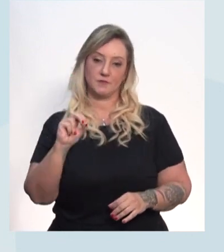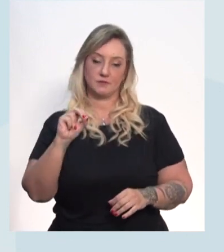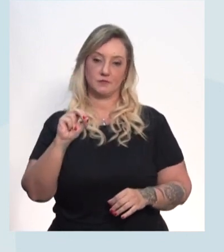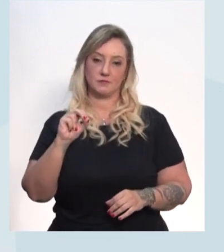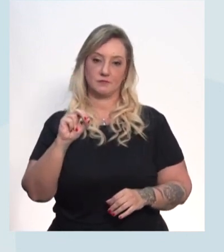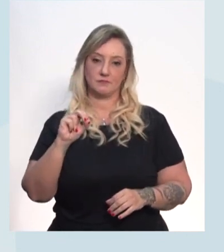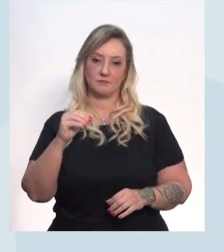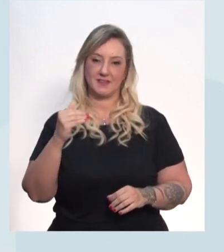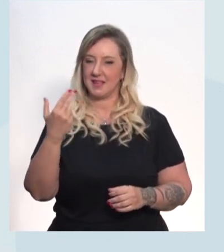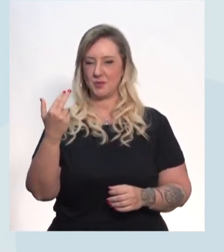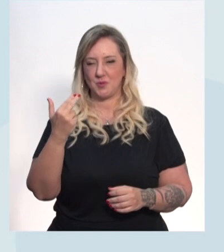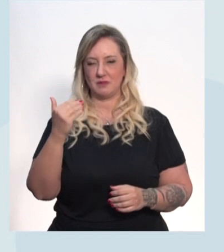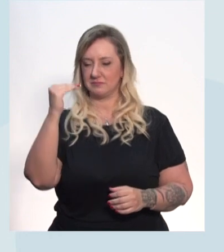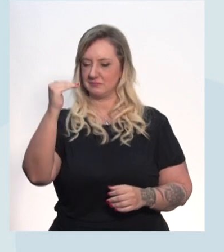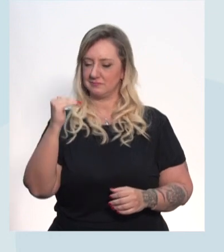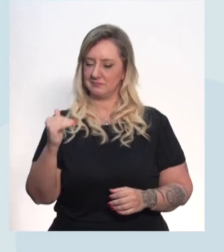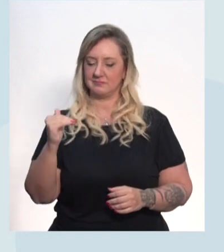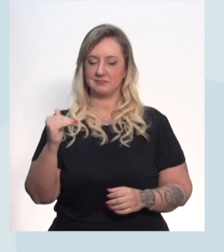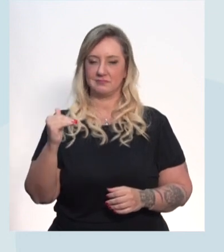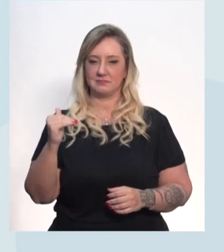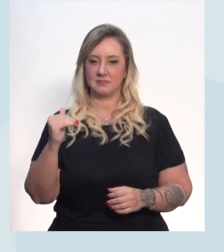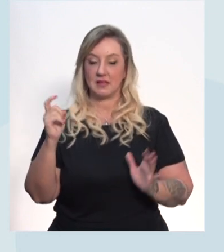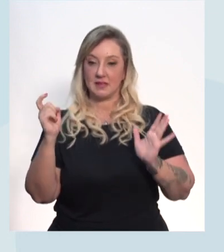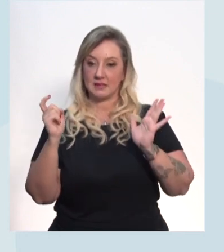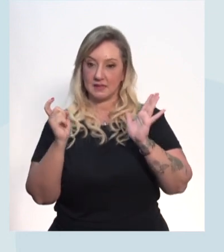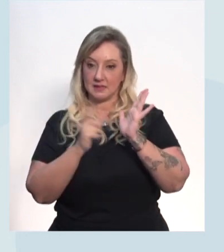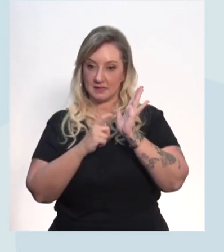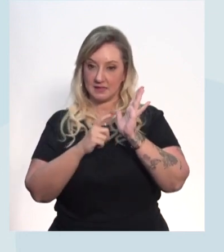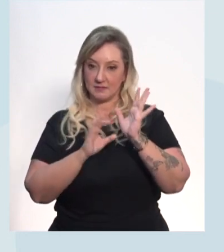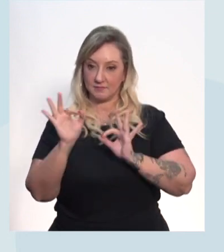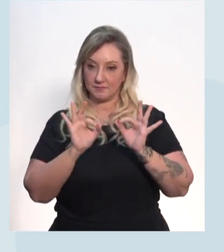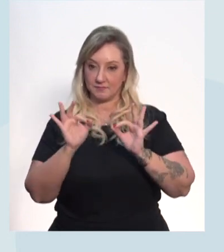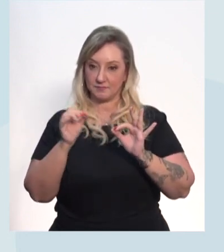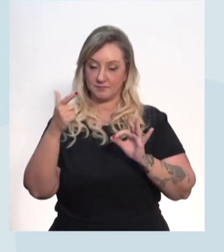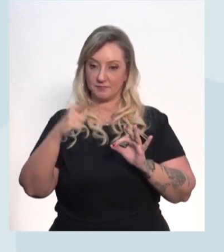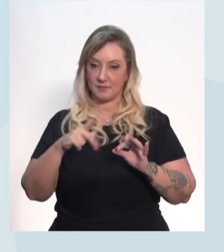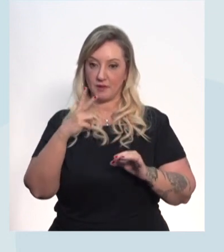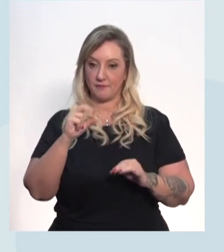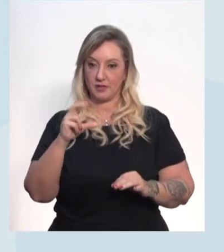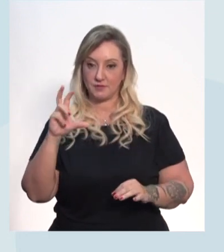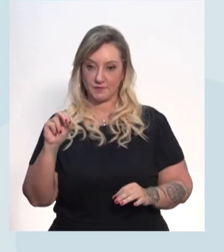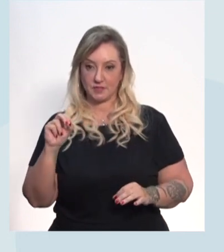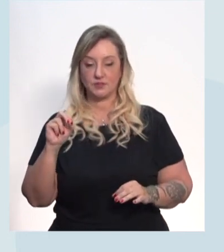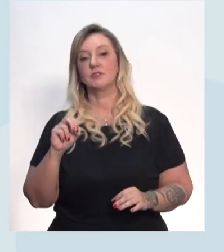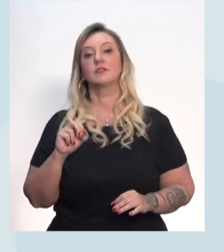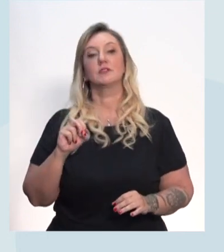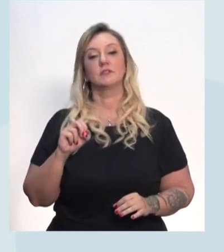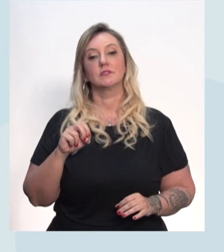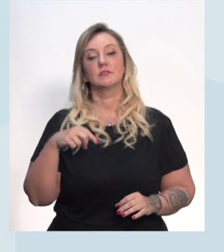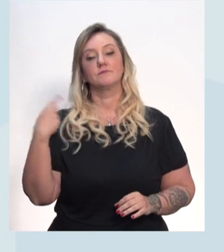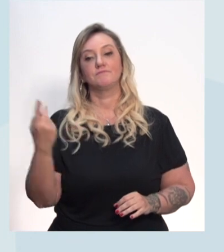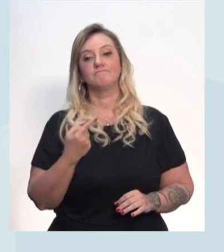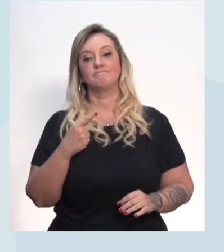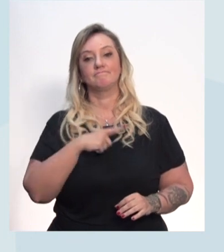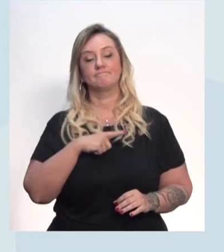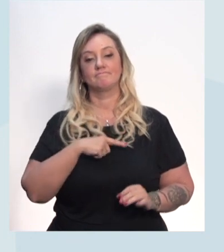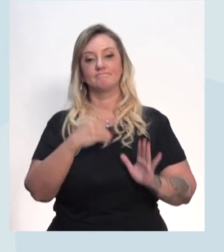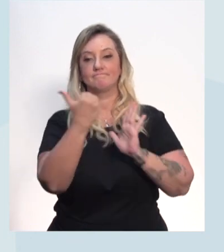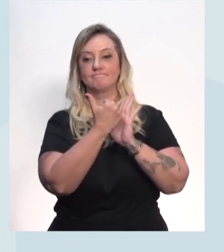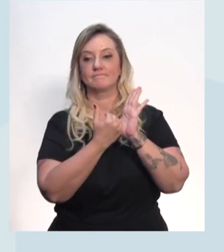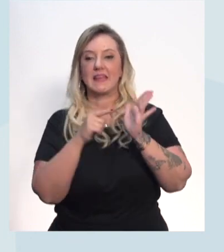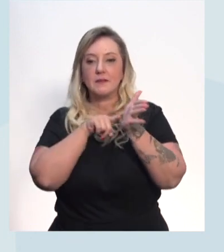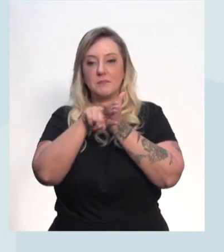possam fazer sugestões de organização e apresentar as dúvidas também para que vocês possam auxiliá-lo